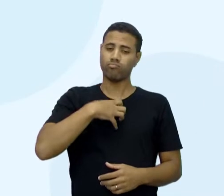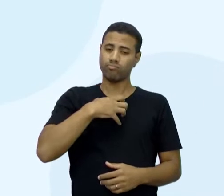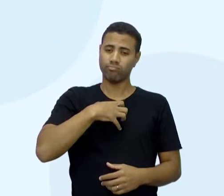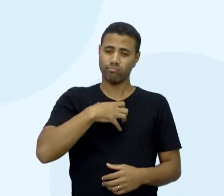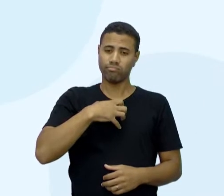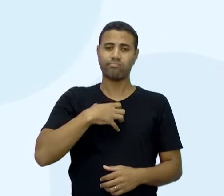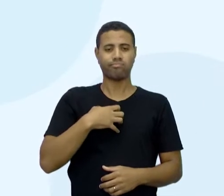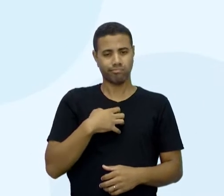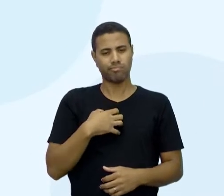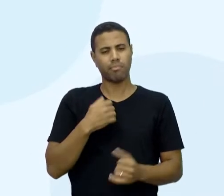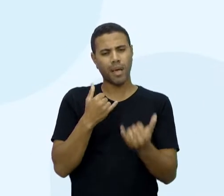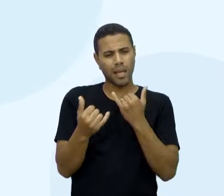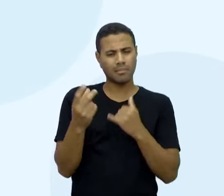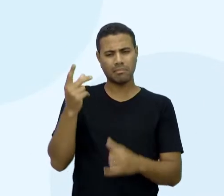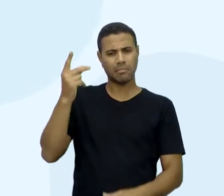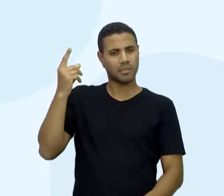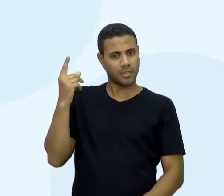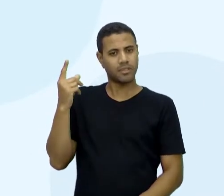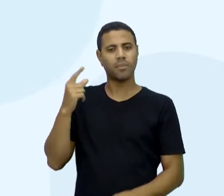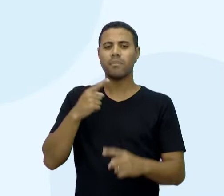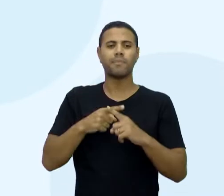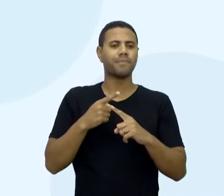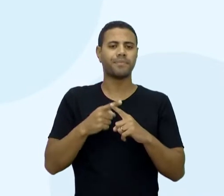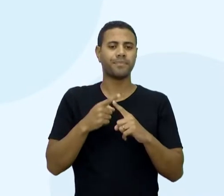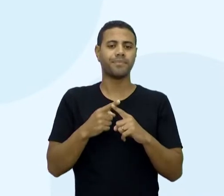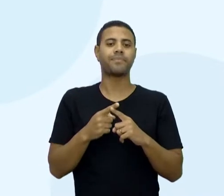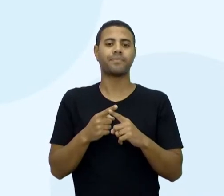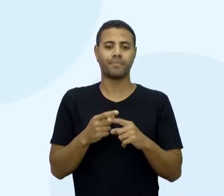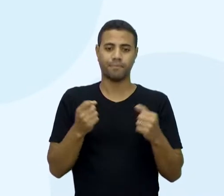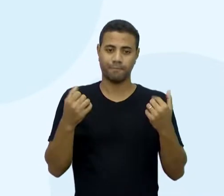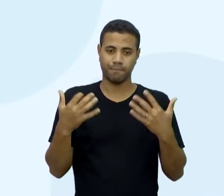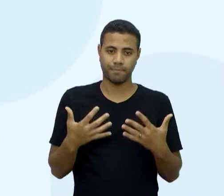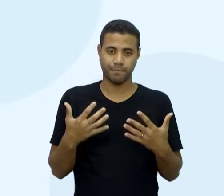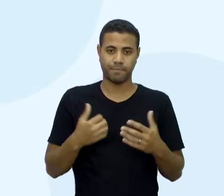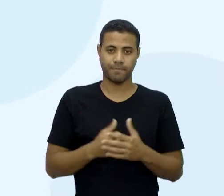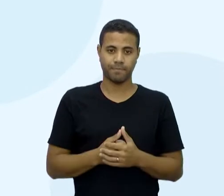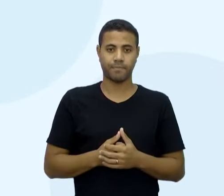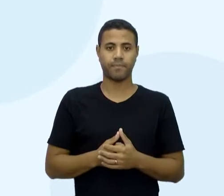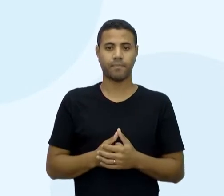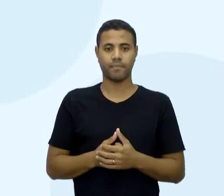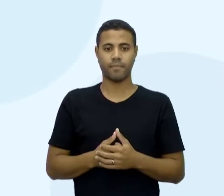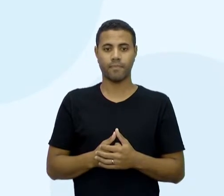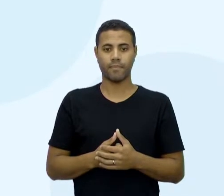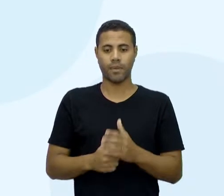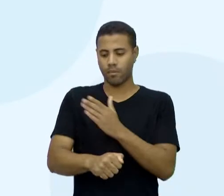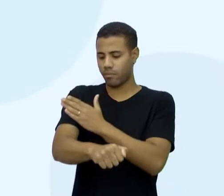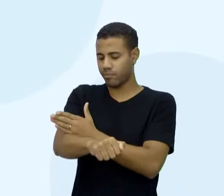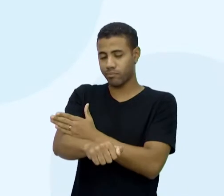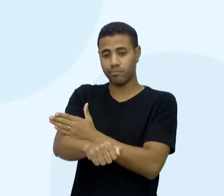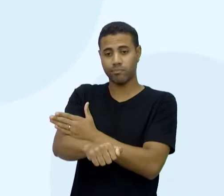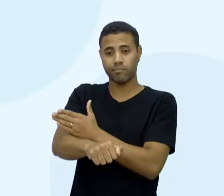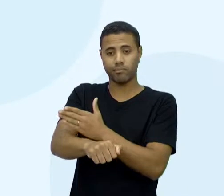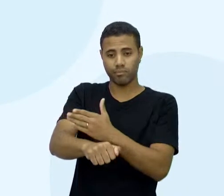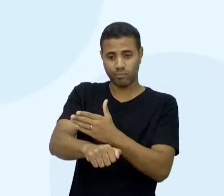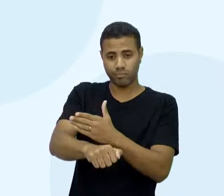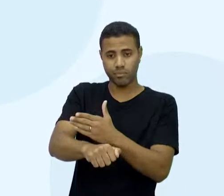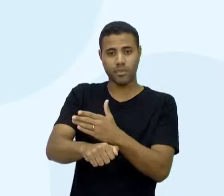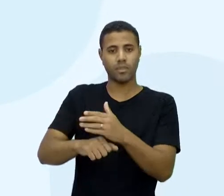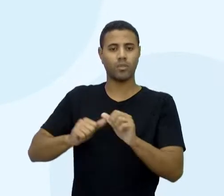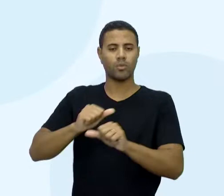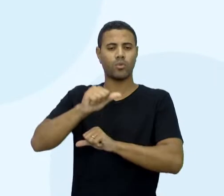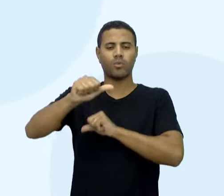da antiguidade? Simples, porque os valores desse período moderno, né, do final do período moderno,